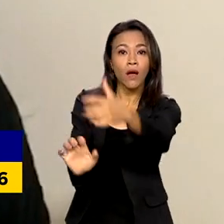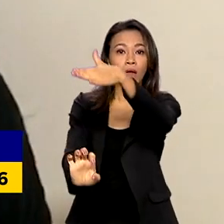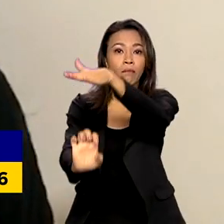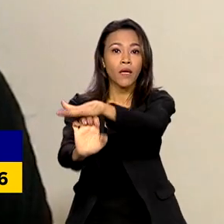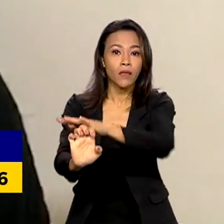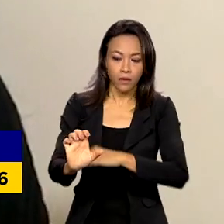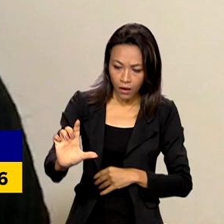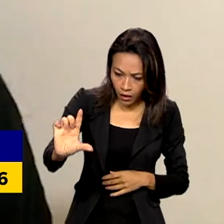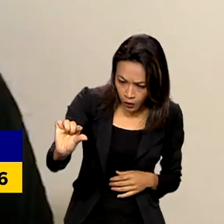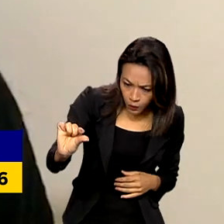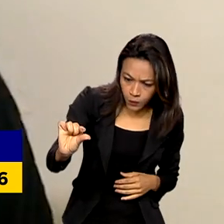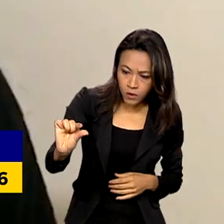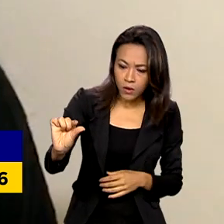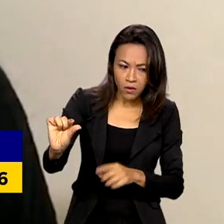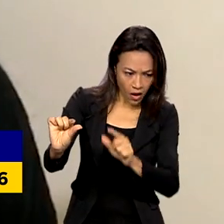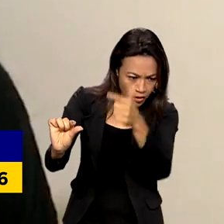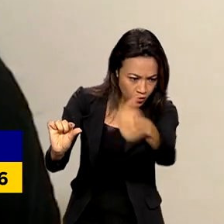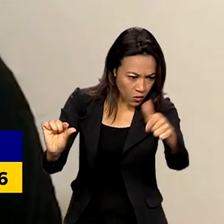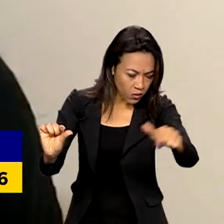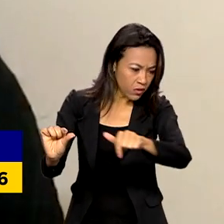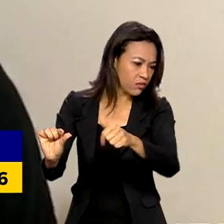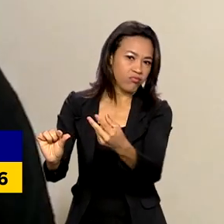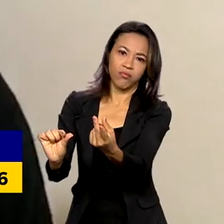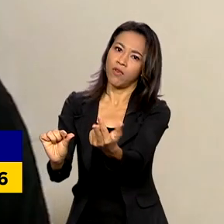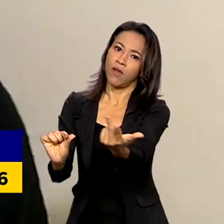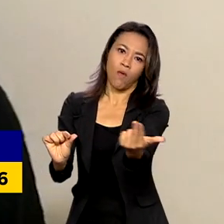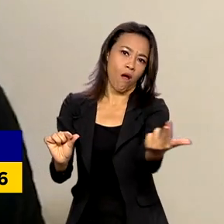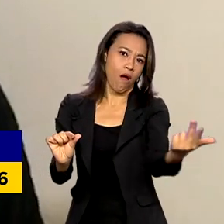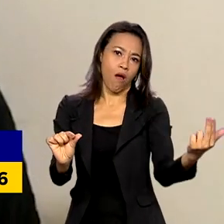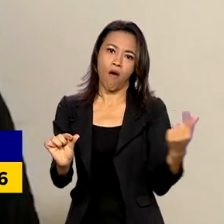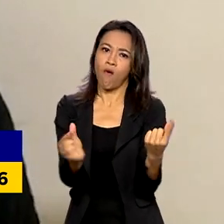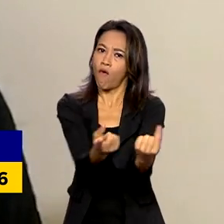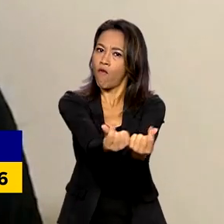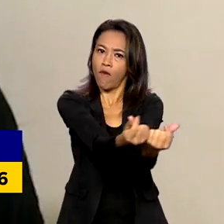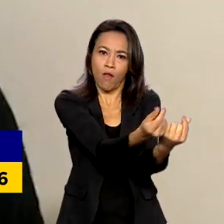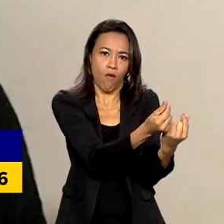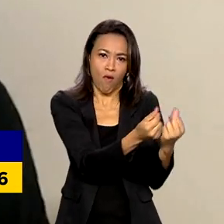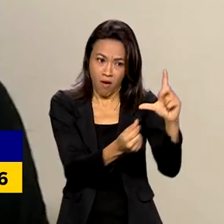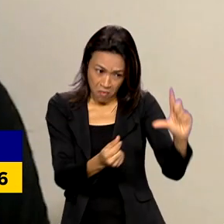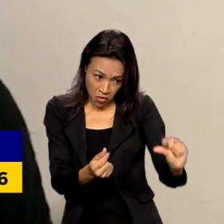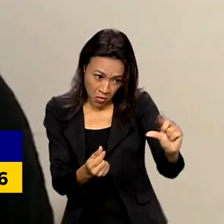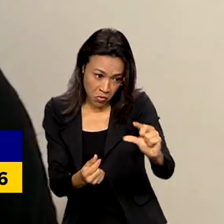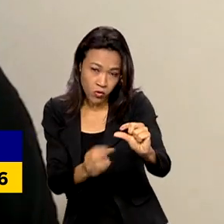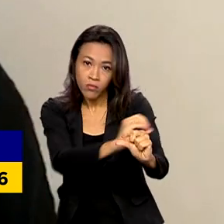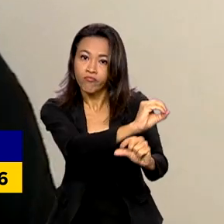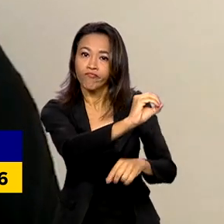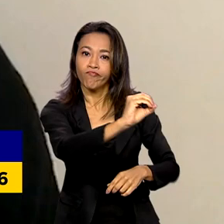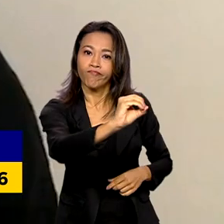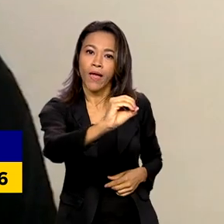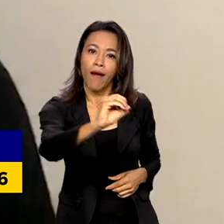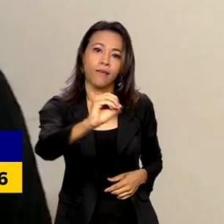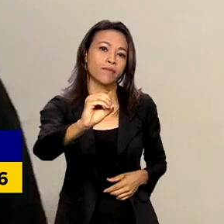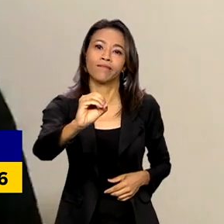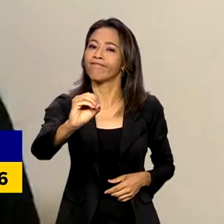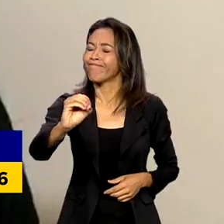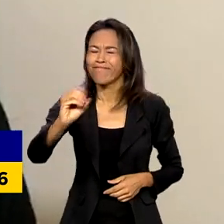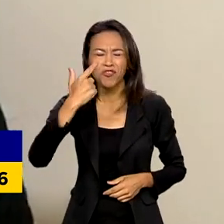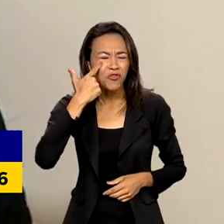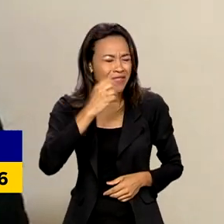a queda do gás, mas as outras continuam o mesmo valor. Então, não abaixou nada, não abaixou, não